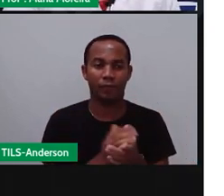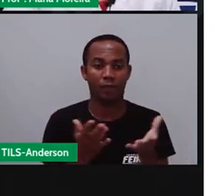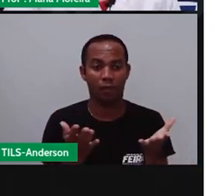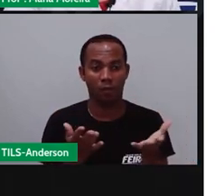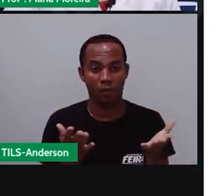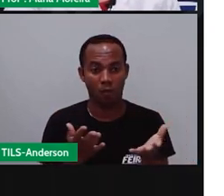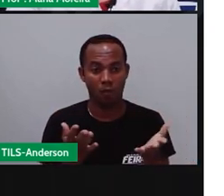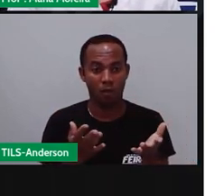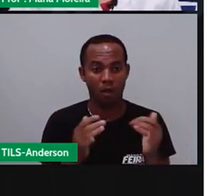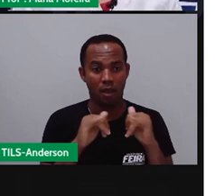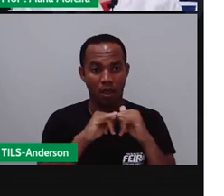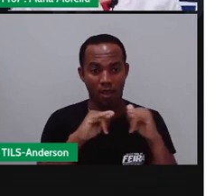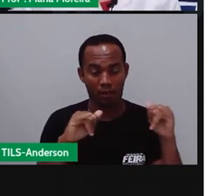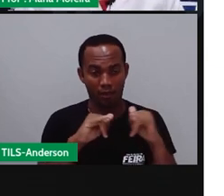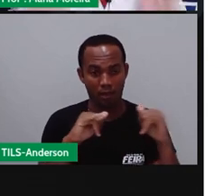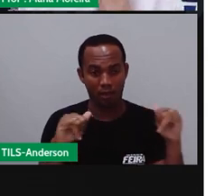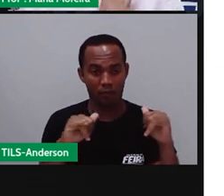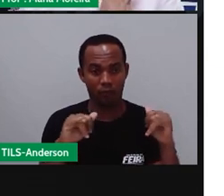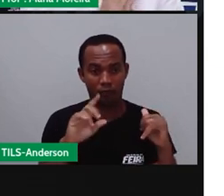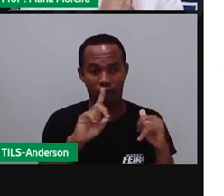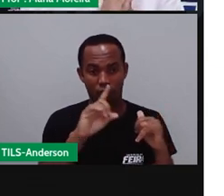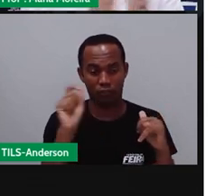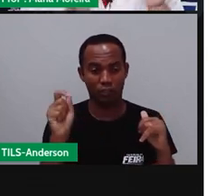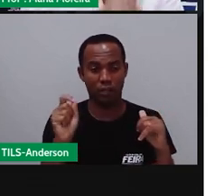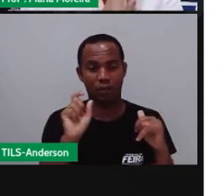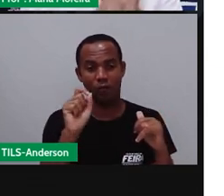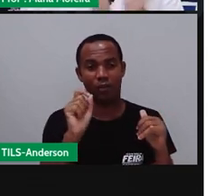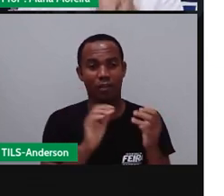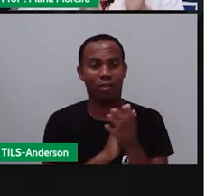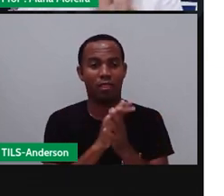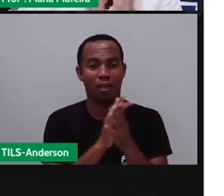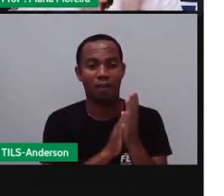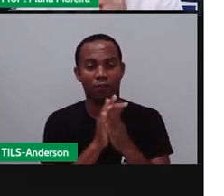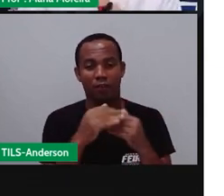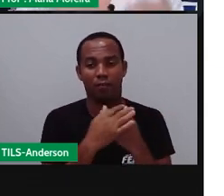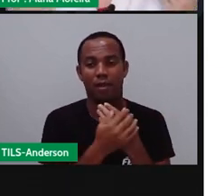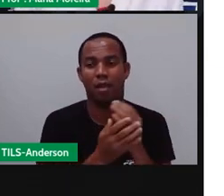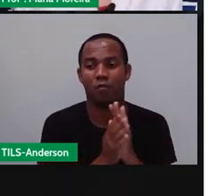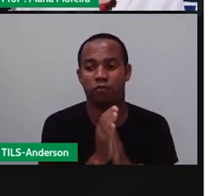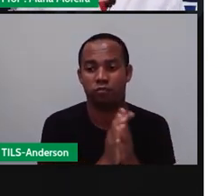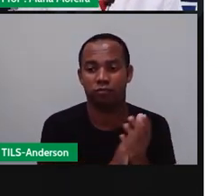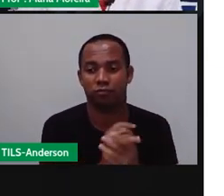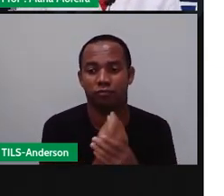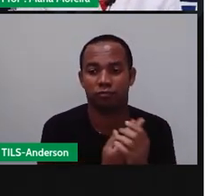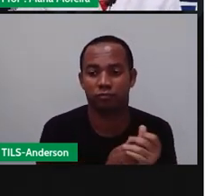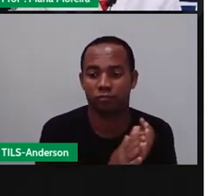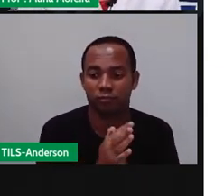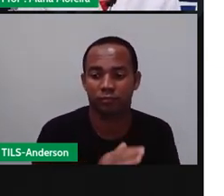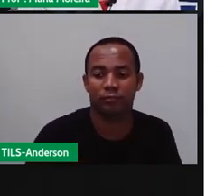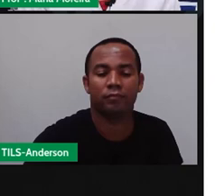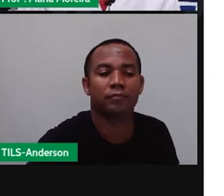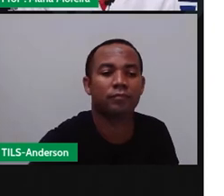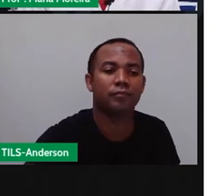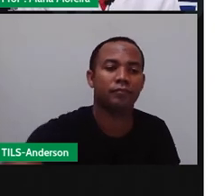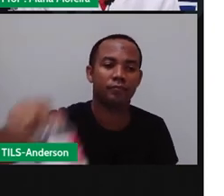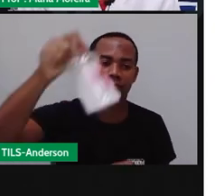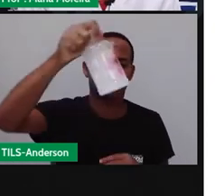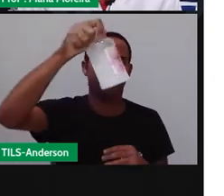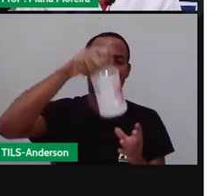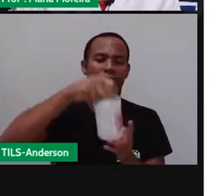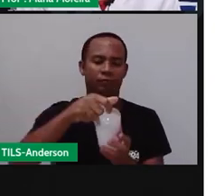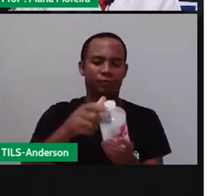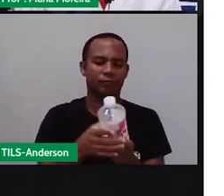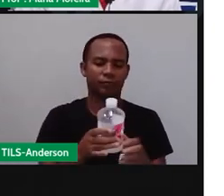E o nosso recadinho do dia é o quê? Lavar uma mão, lavar outra, lavem as mãos, usem álcool